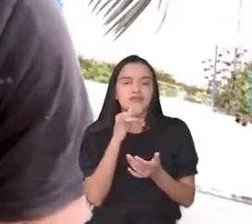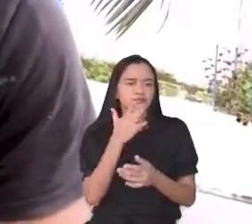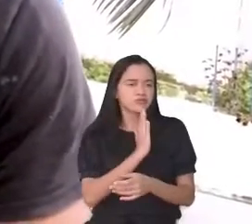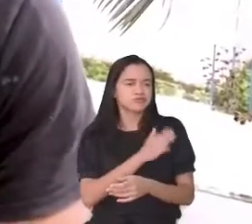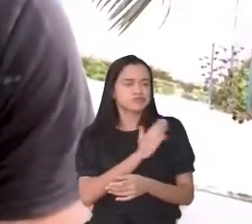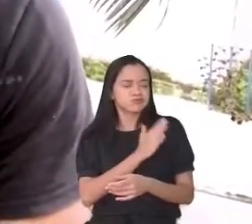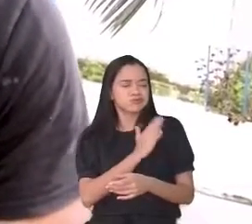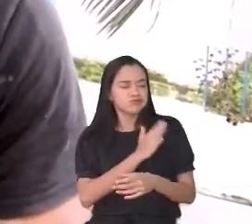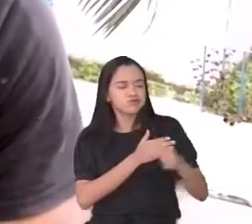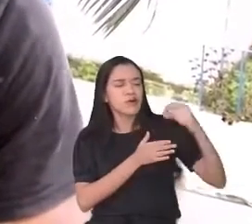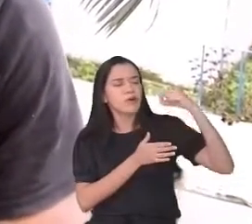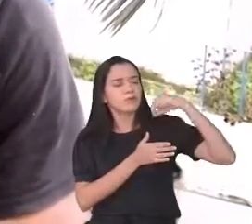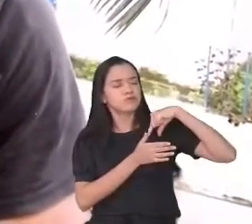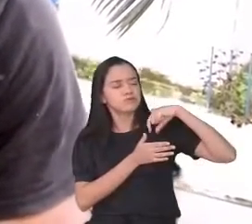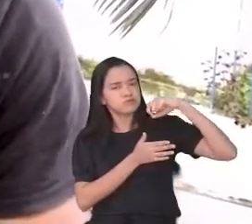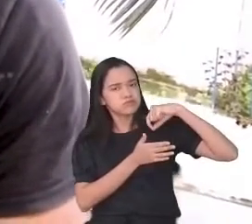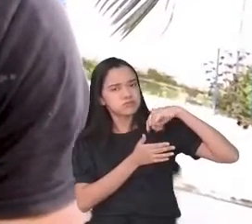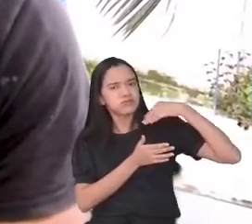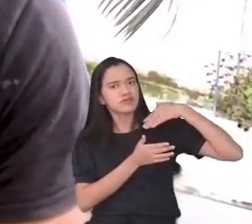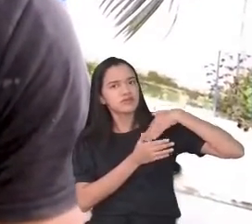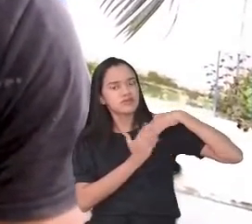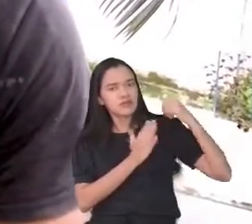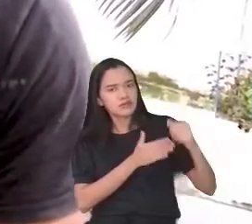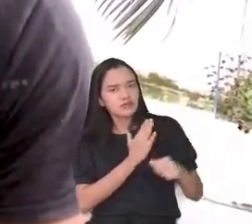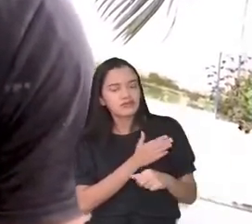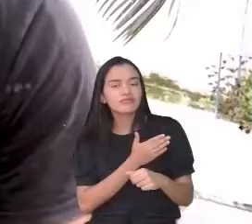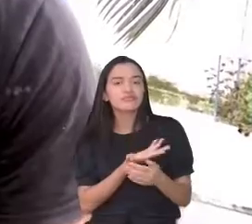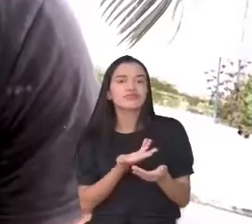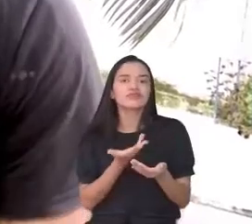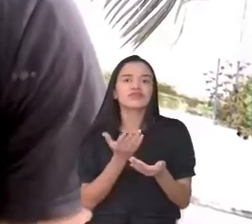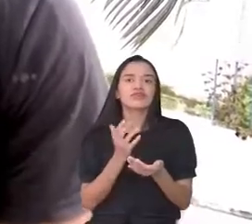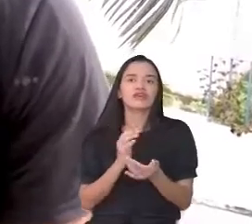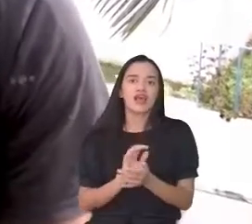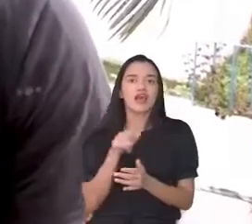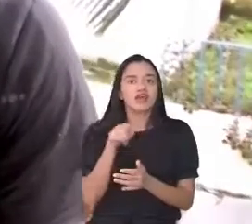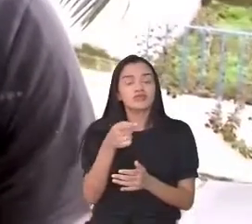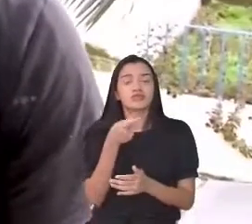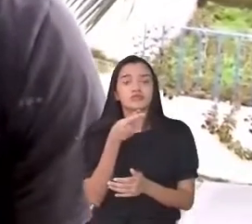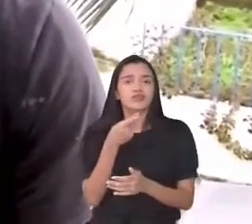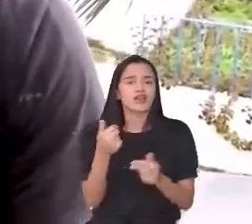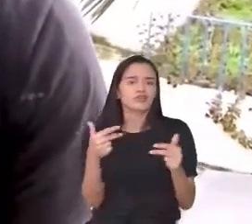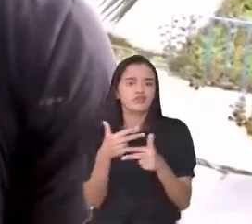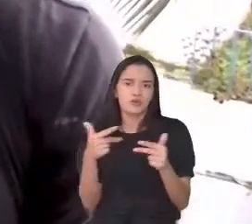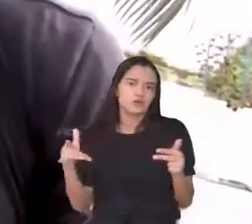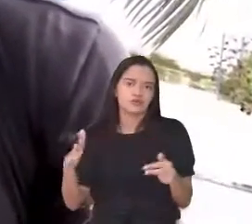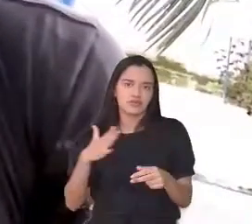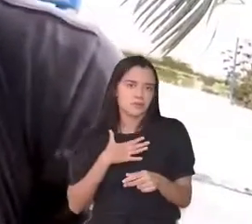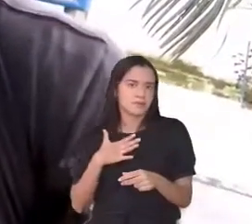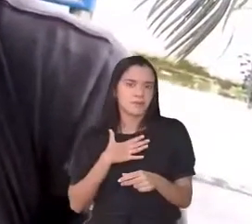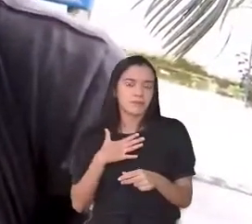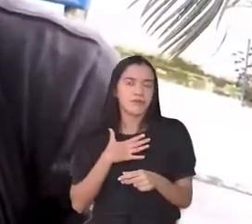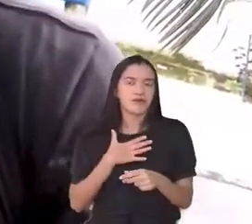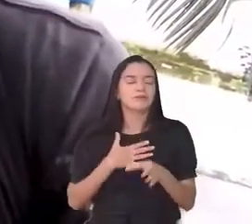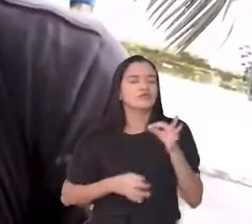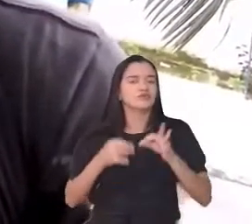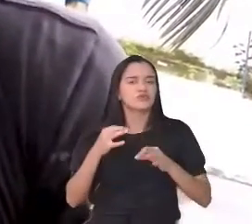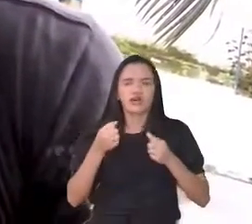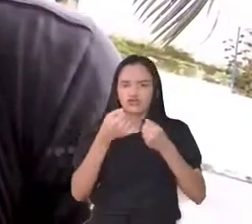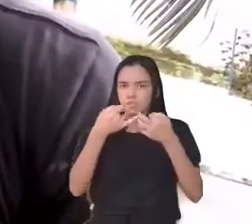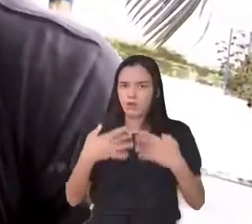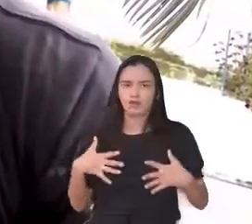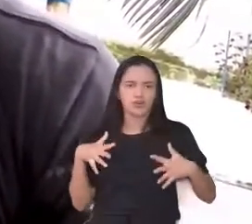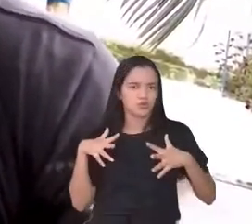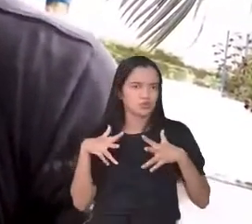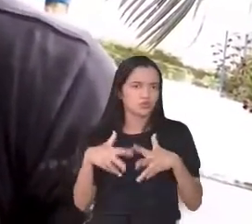sabe? Ah, Porque eu ouço coisas muito bonitas, assim, que as pessoas me falam coisas que pra mim justificam tudo, sabe? Que